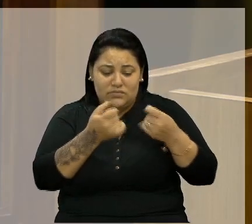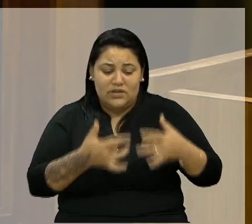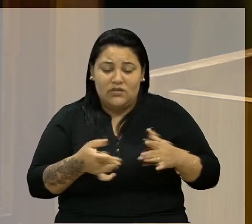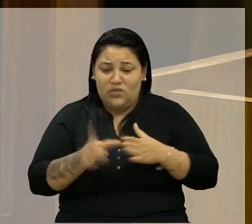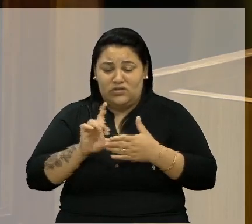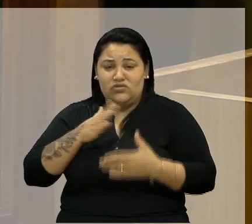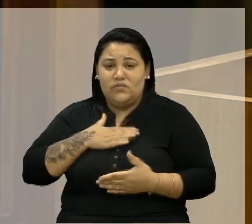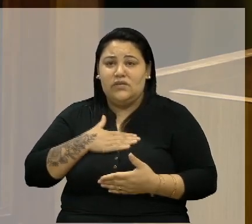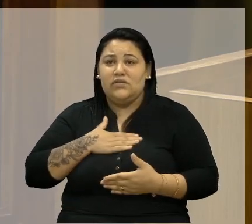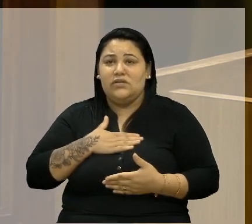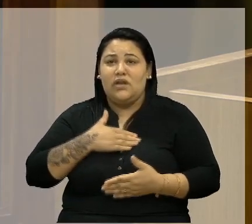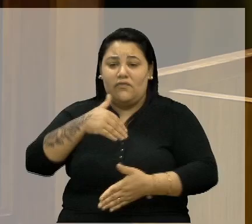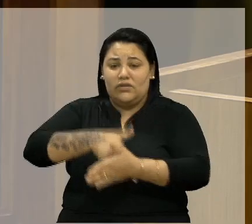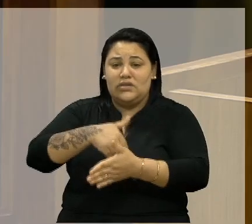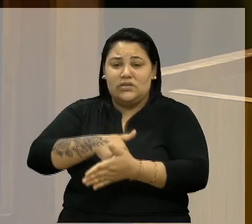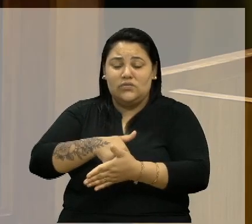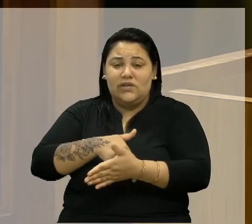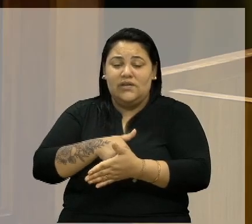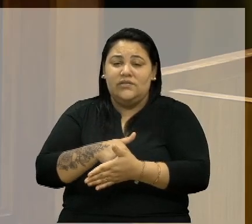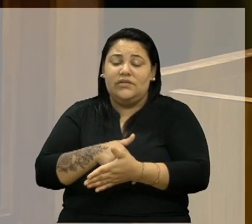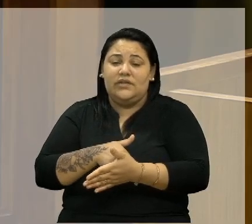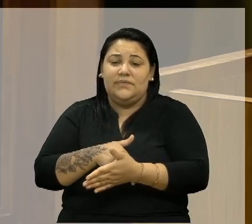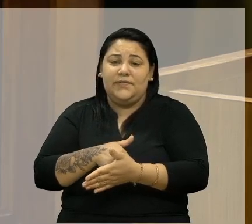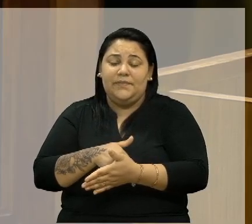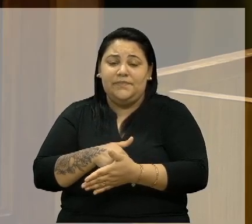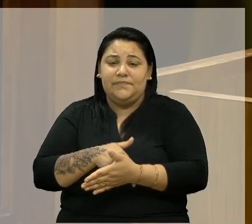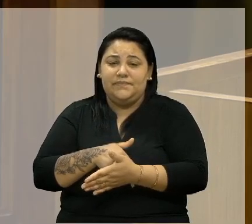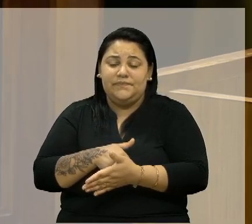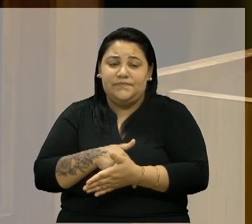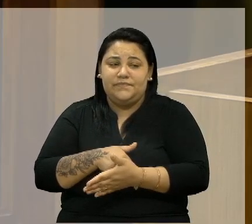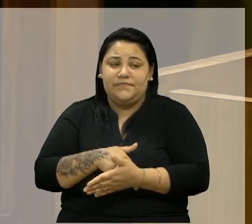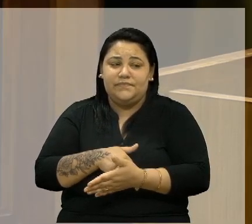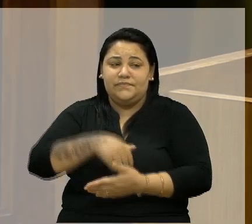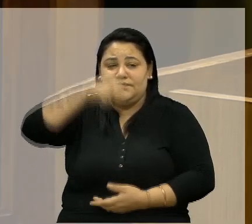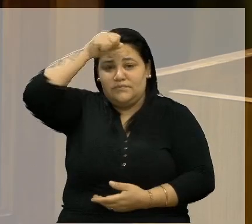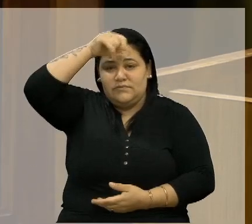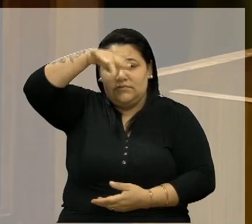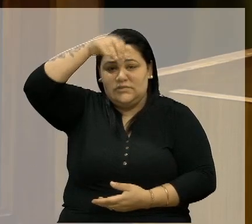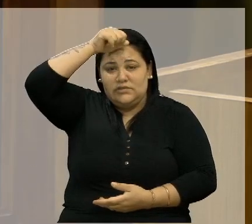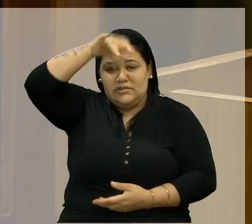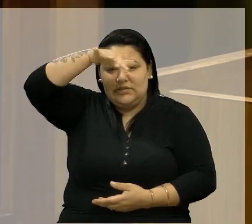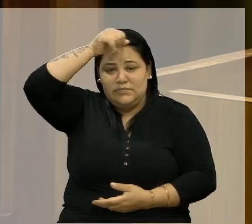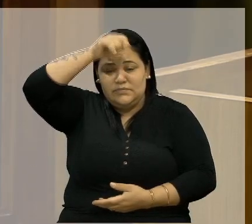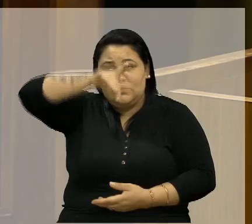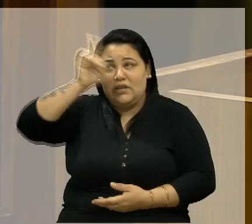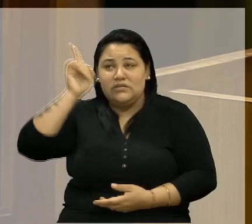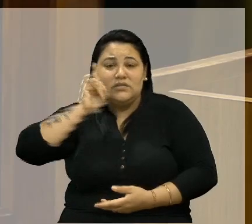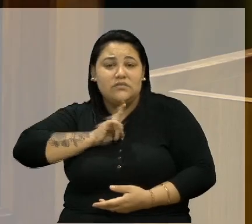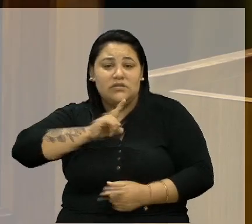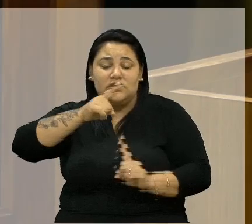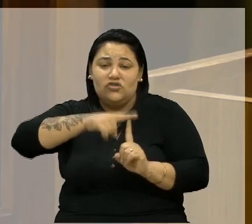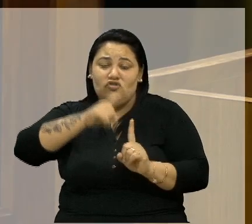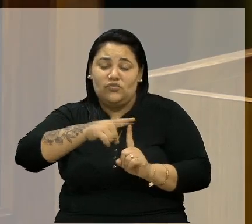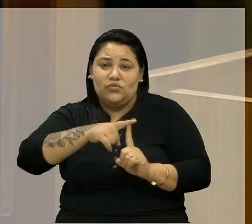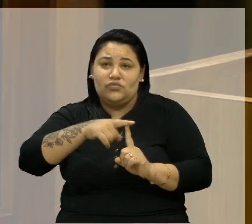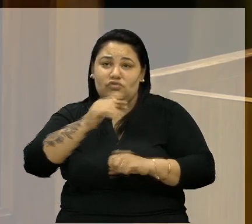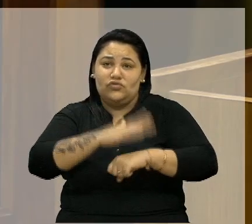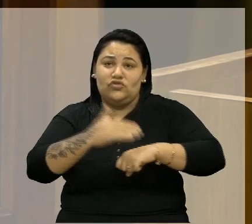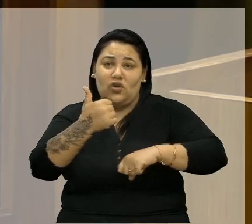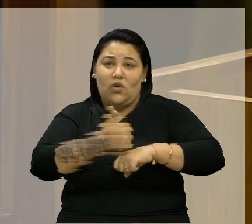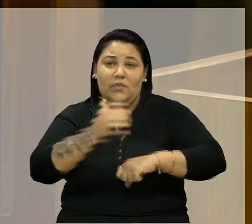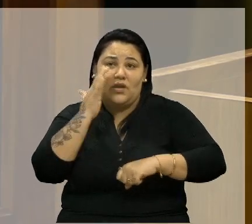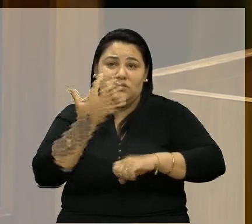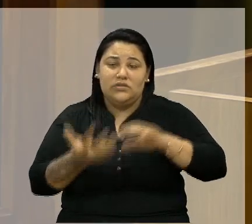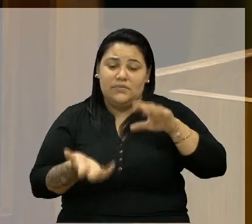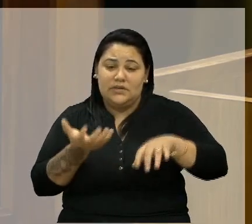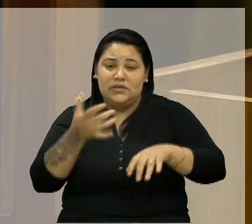mim, a eleição do Trump nos Estados Unidos a esse tipo de atentado que foi ontem em Brasília.